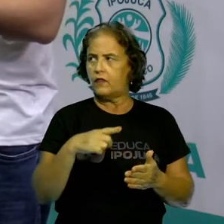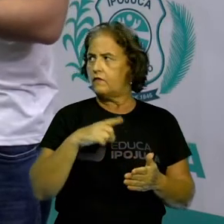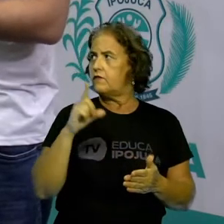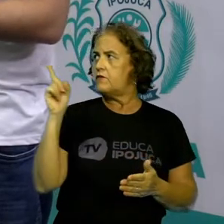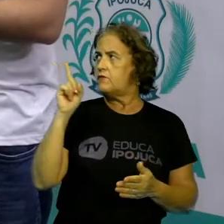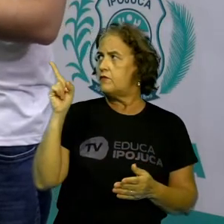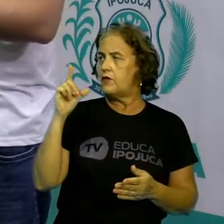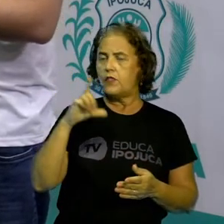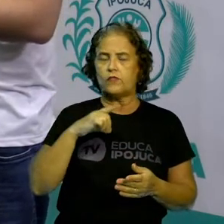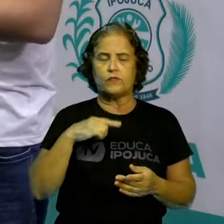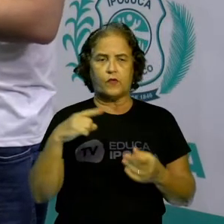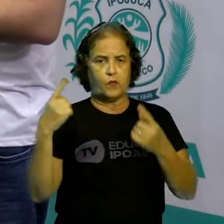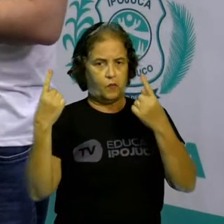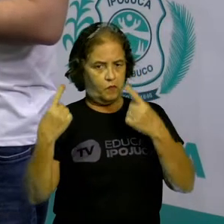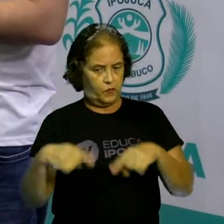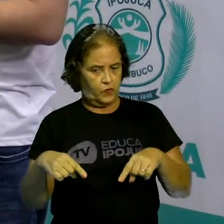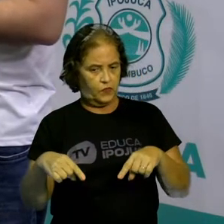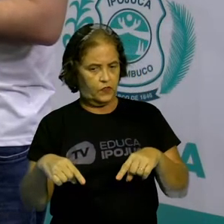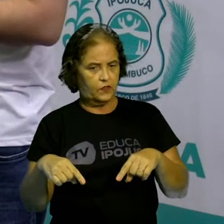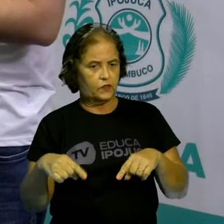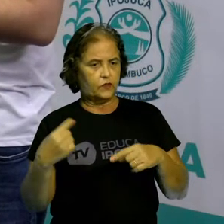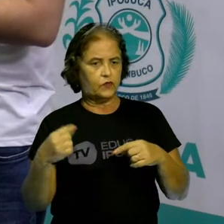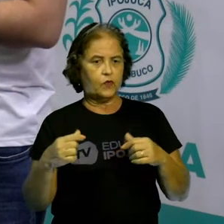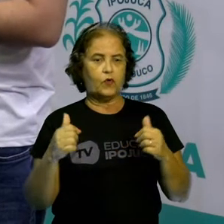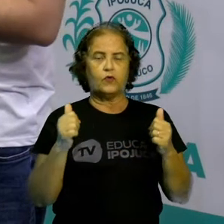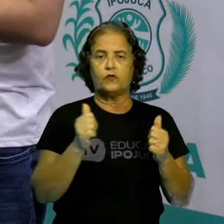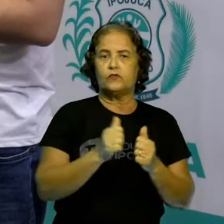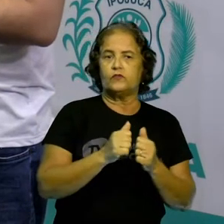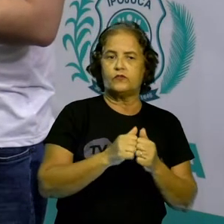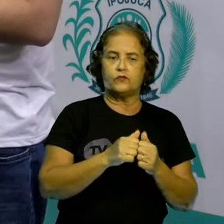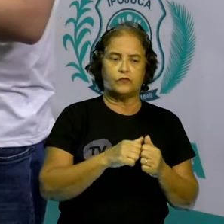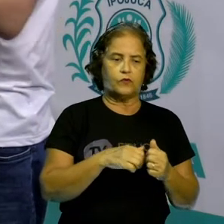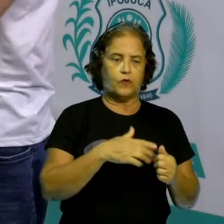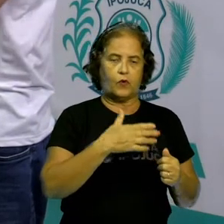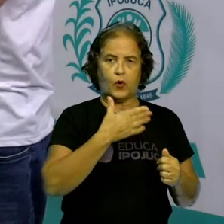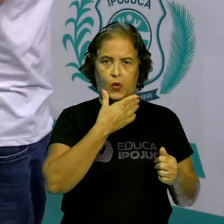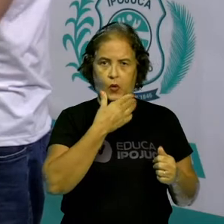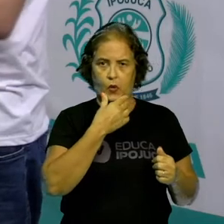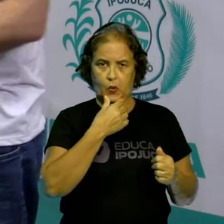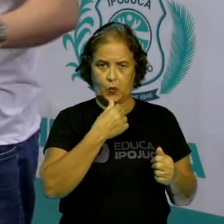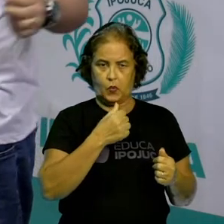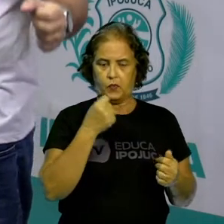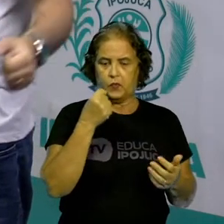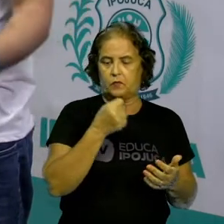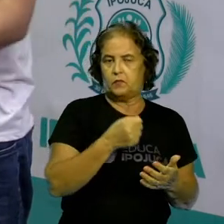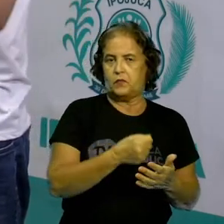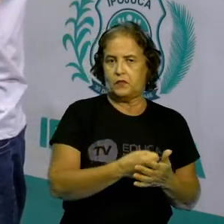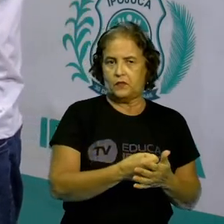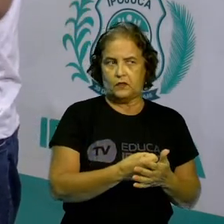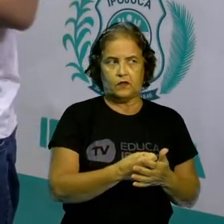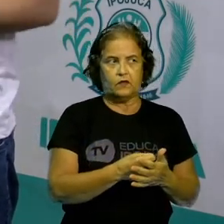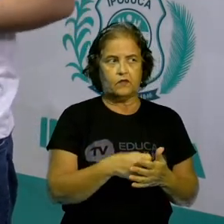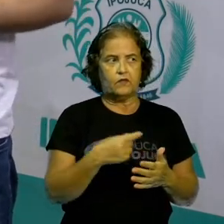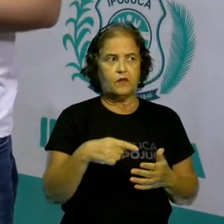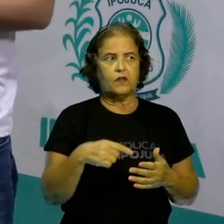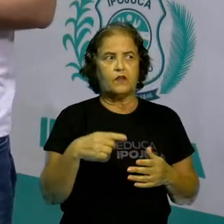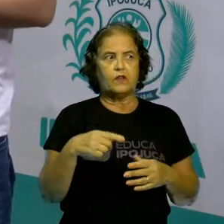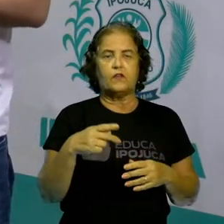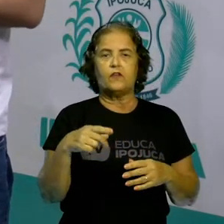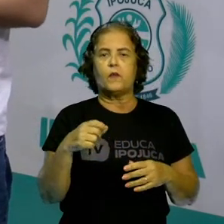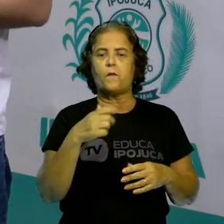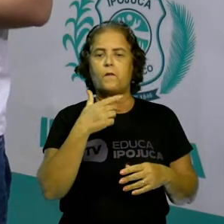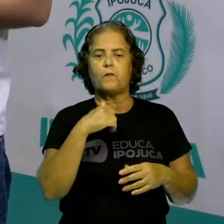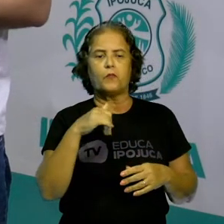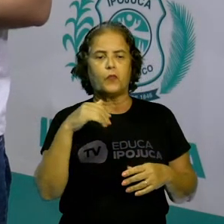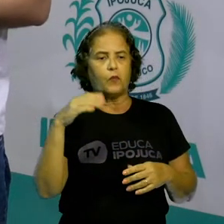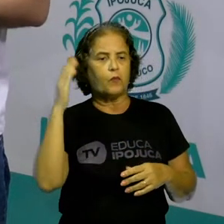que é o senhor coronel, levando o eleitor para votar. E o eleitor, ele é um burro, né? Ele está sendo ali, sendo levado pelo